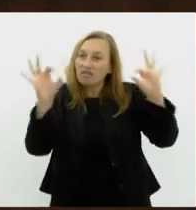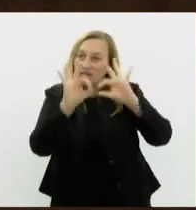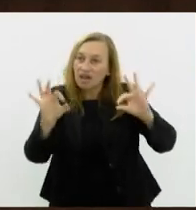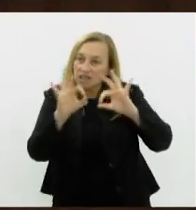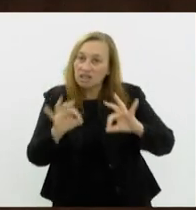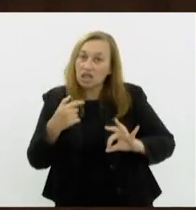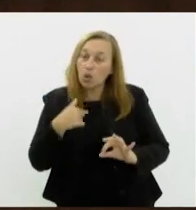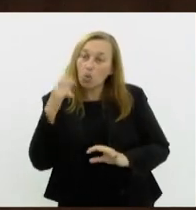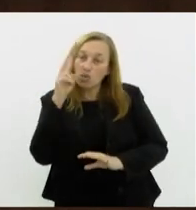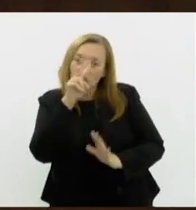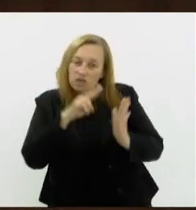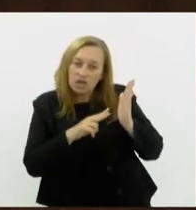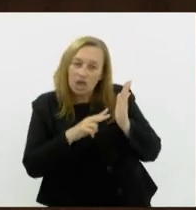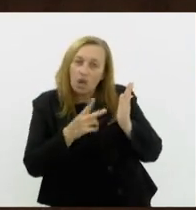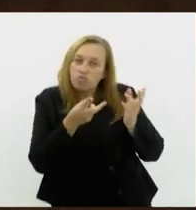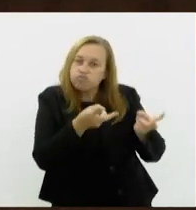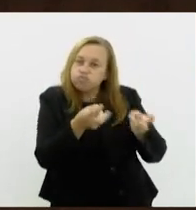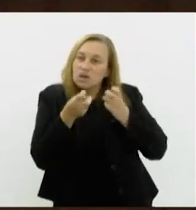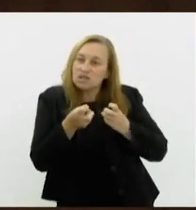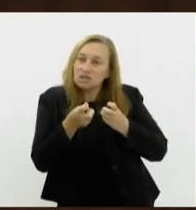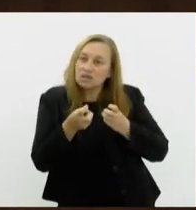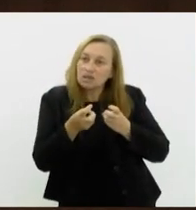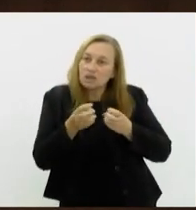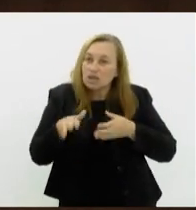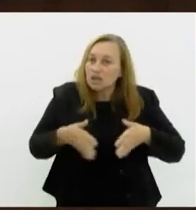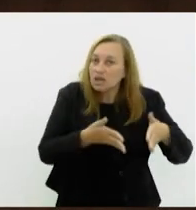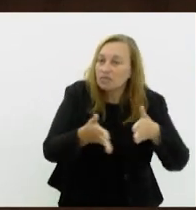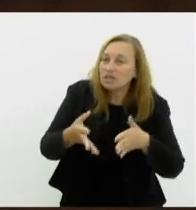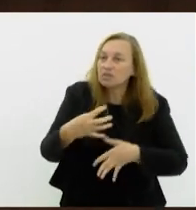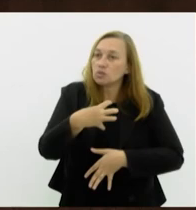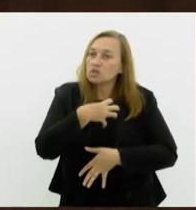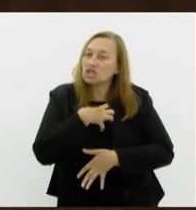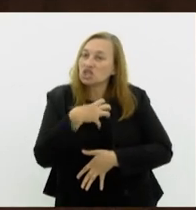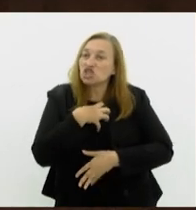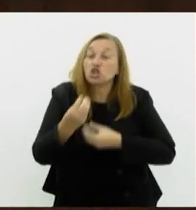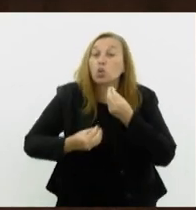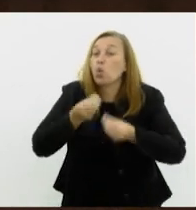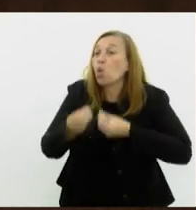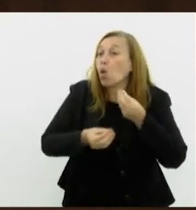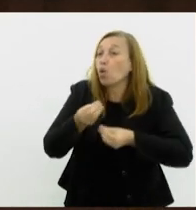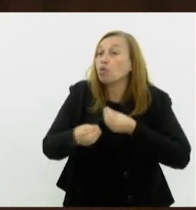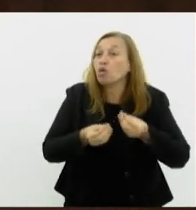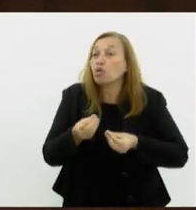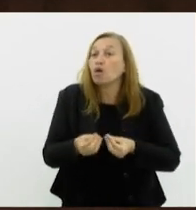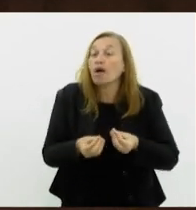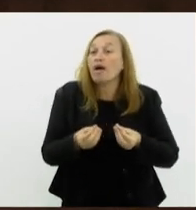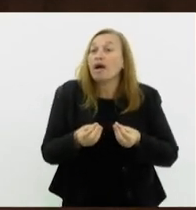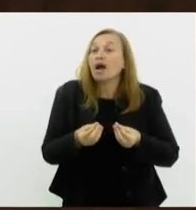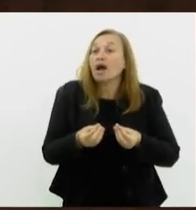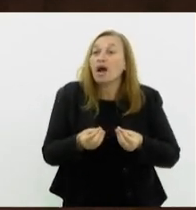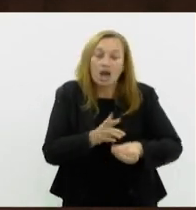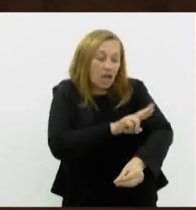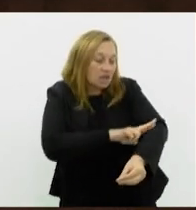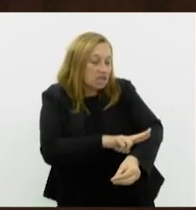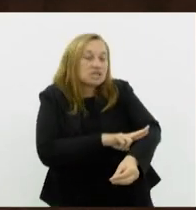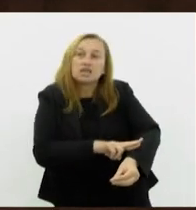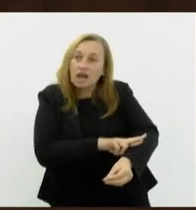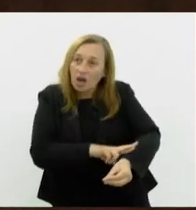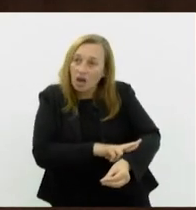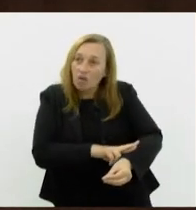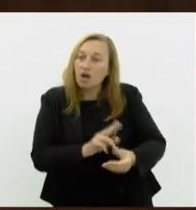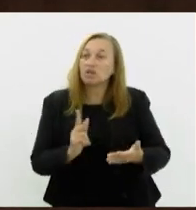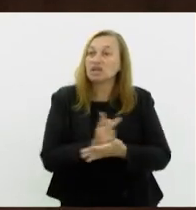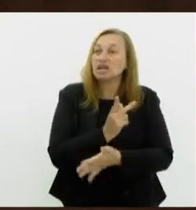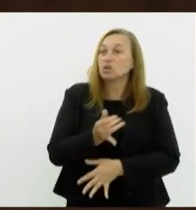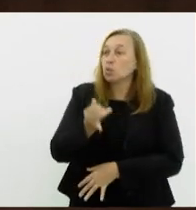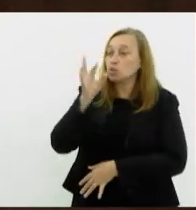li, dá para perceber que caminha nesse sentido, de como a questão racial se subjetiva. Vossa Excelência, por